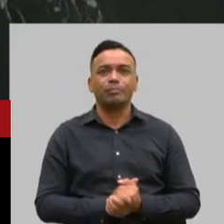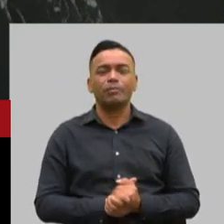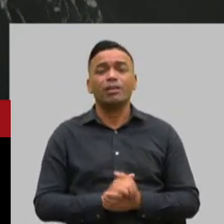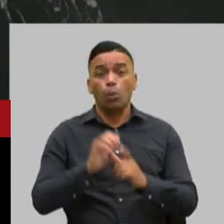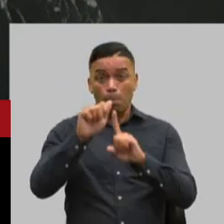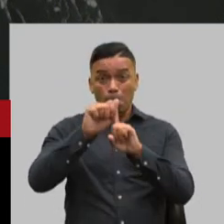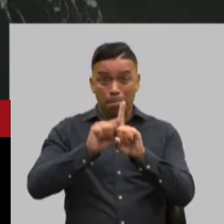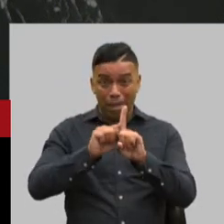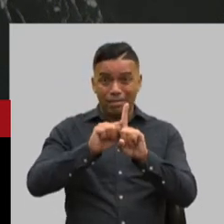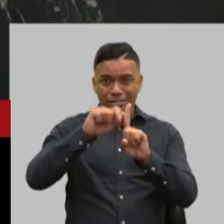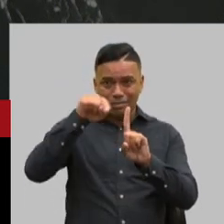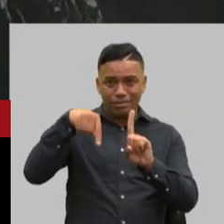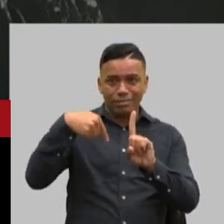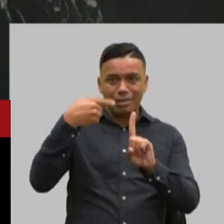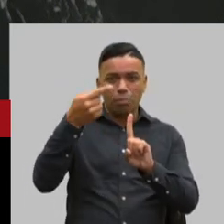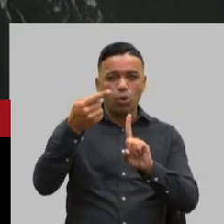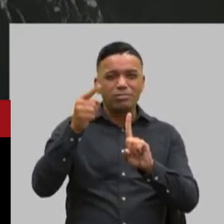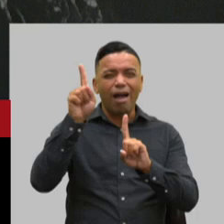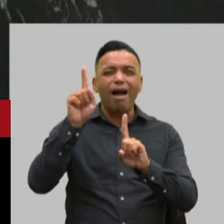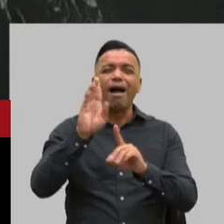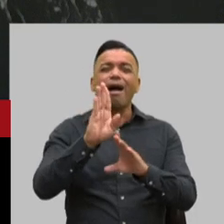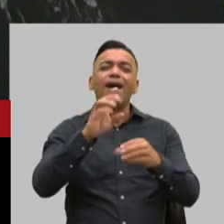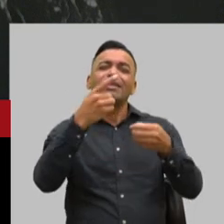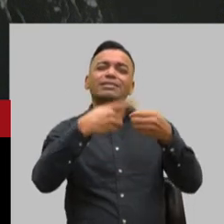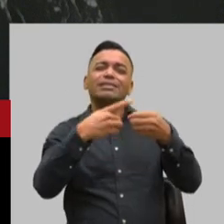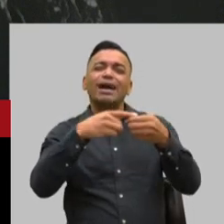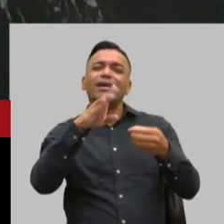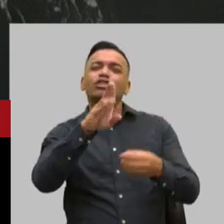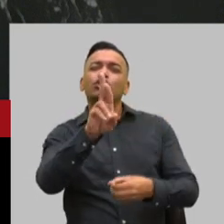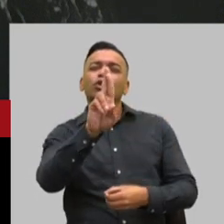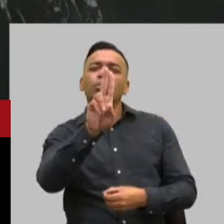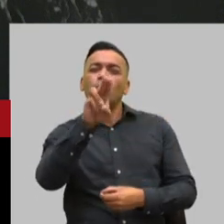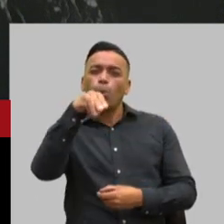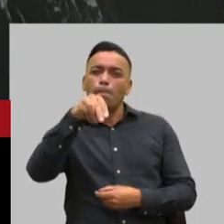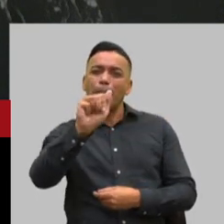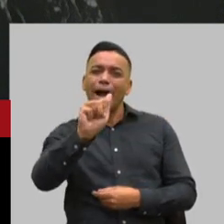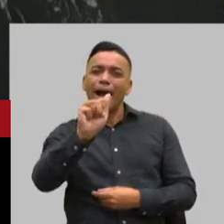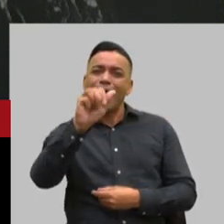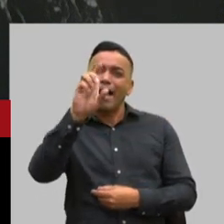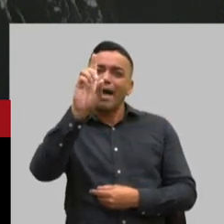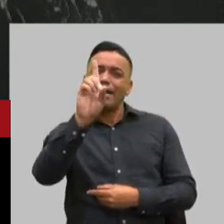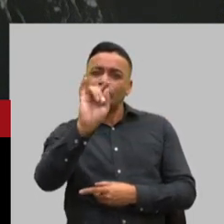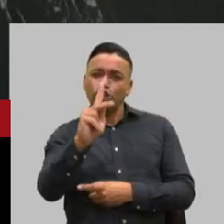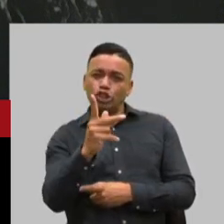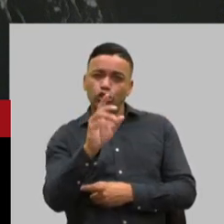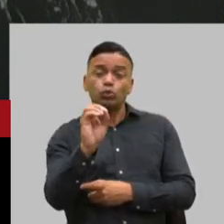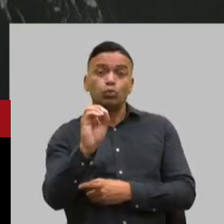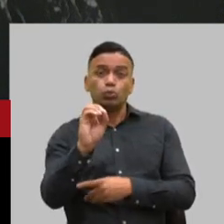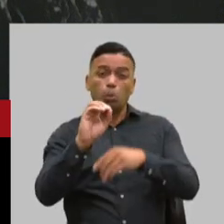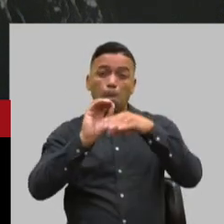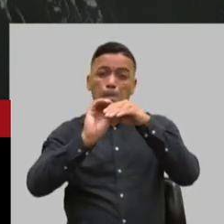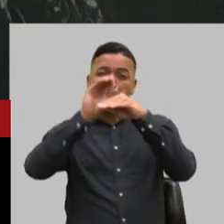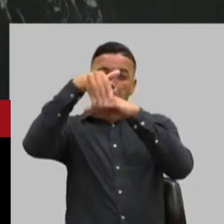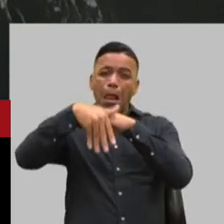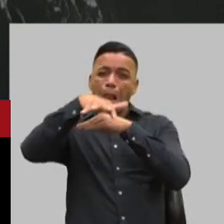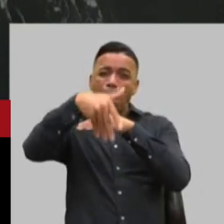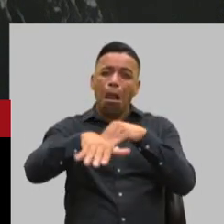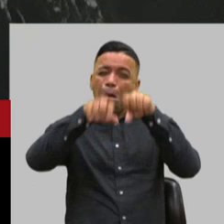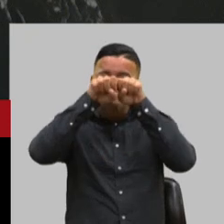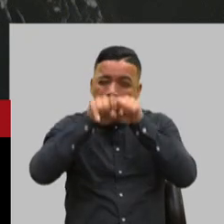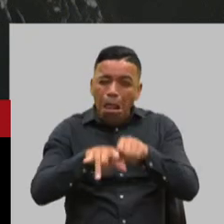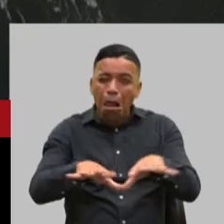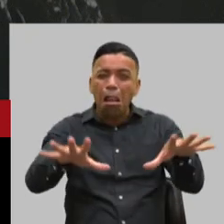depois do rompimento da barragem da Vale em Brumadinho que, olhando as brumas,